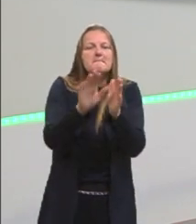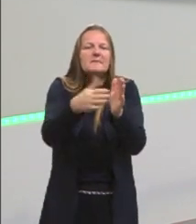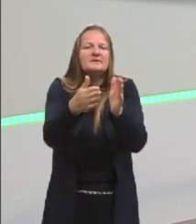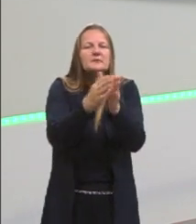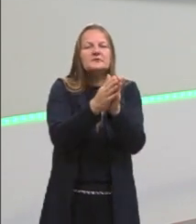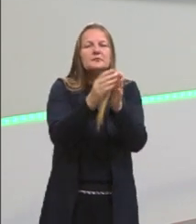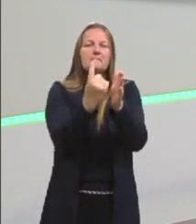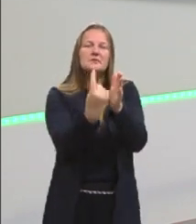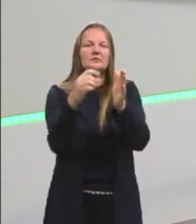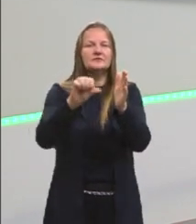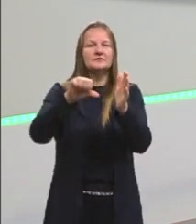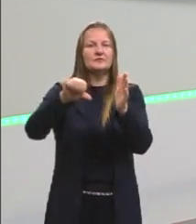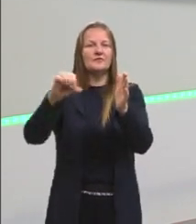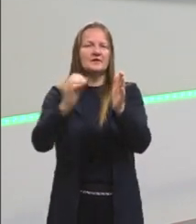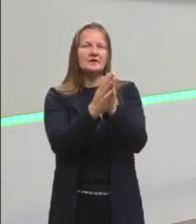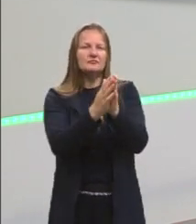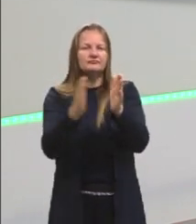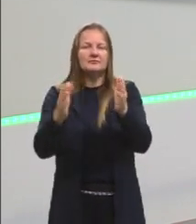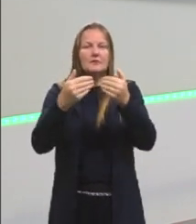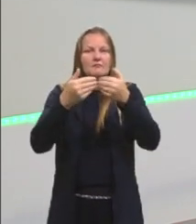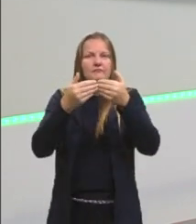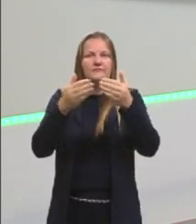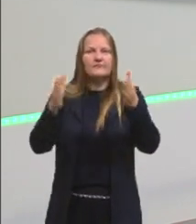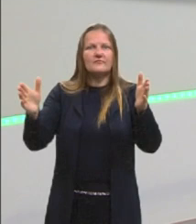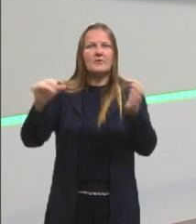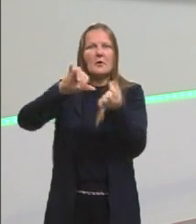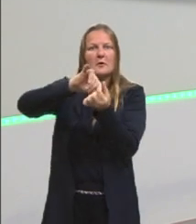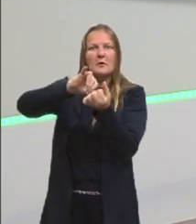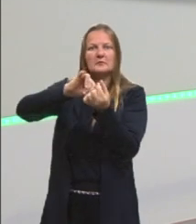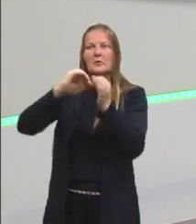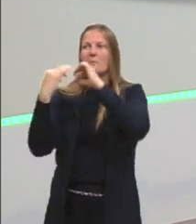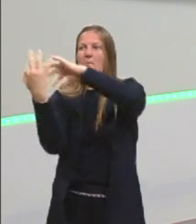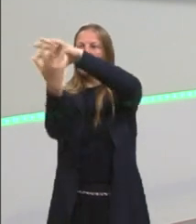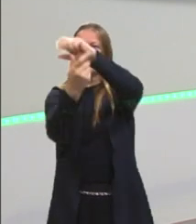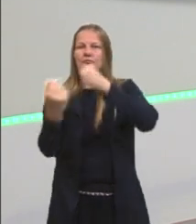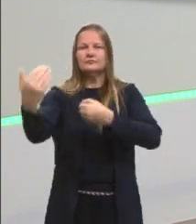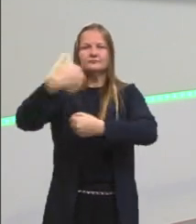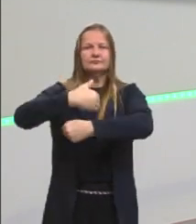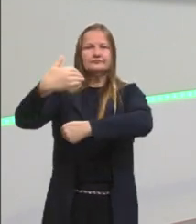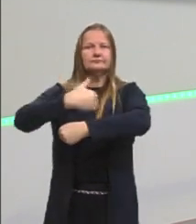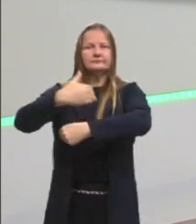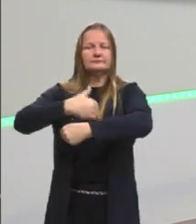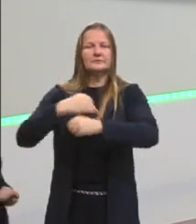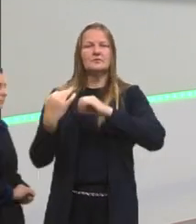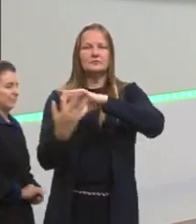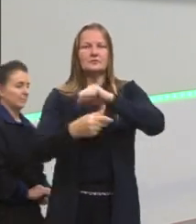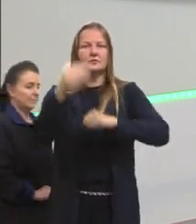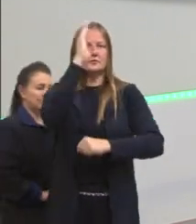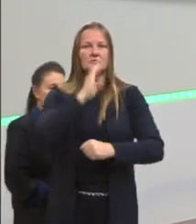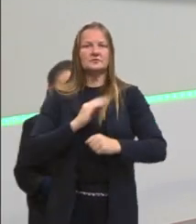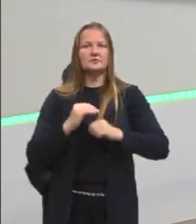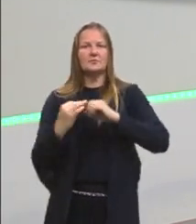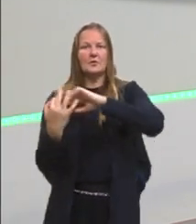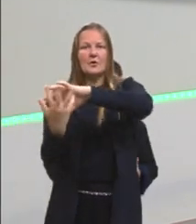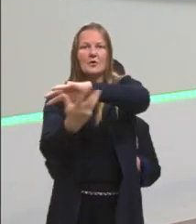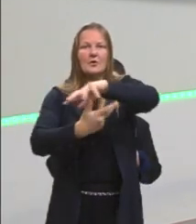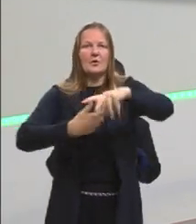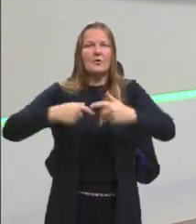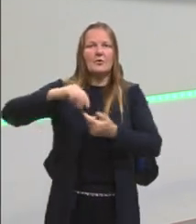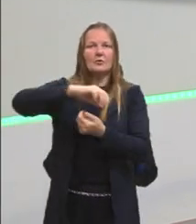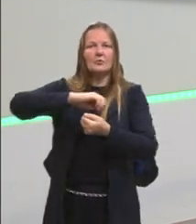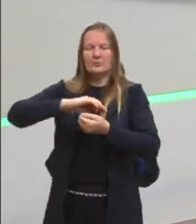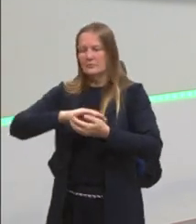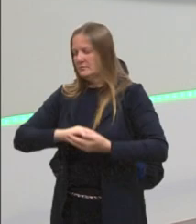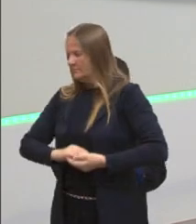que estava acontecendo essa abertura o capital internacional eram esse avanço da globalização né então nessa